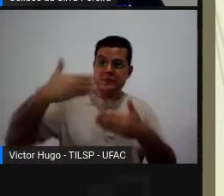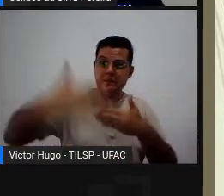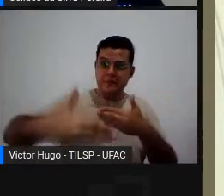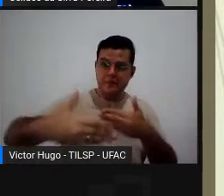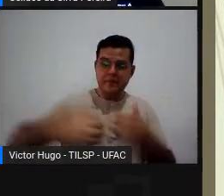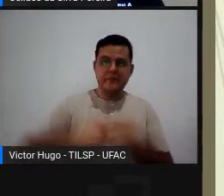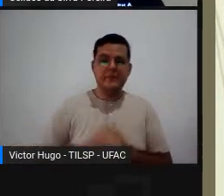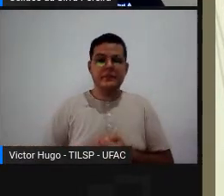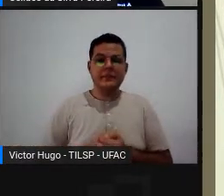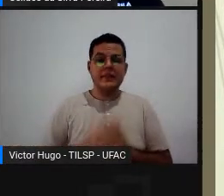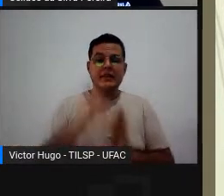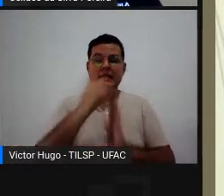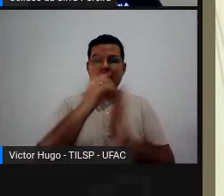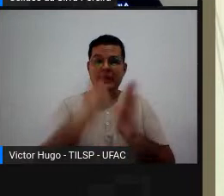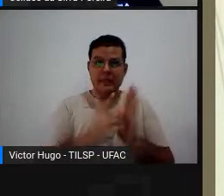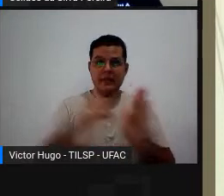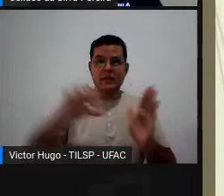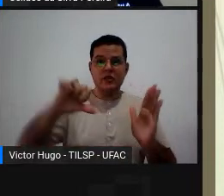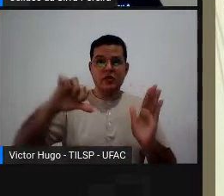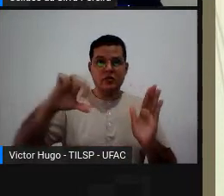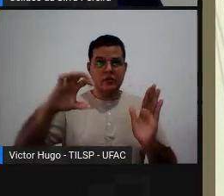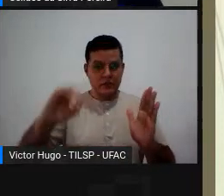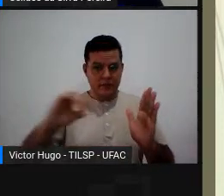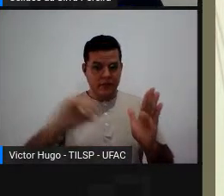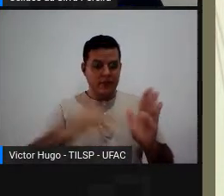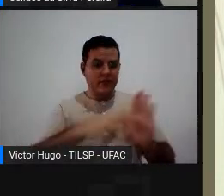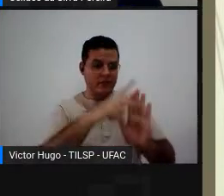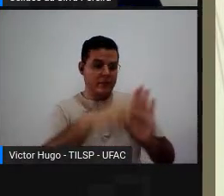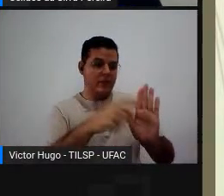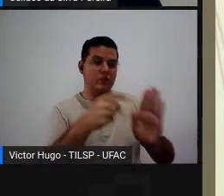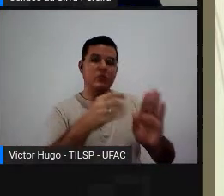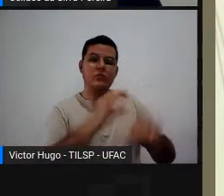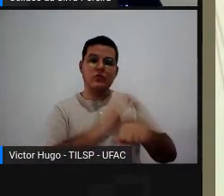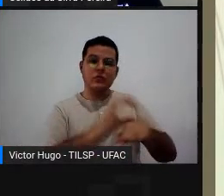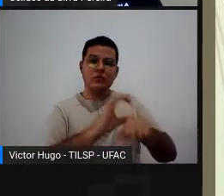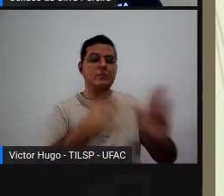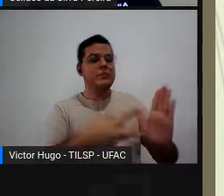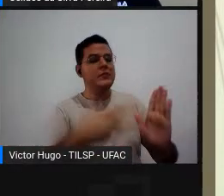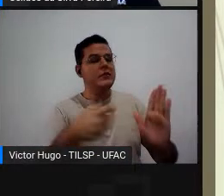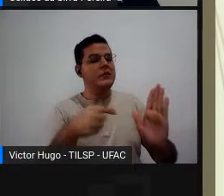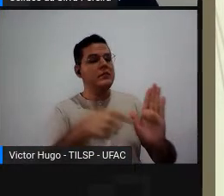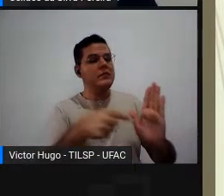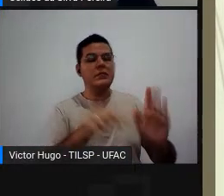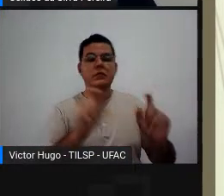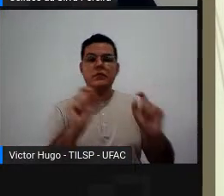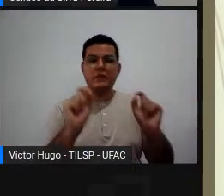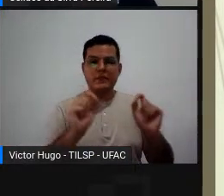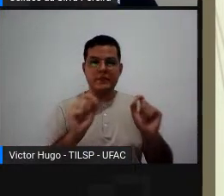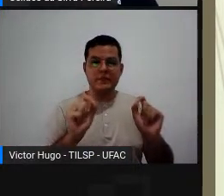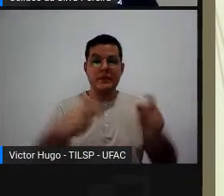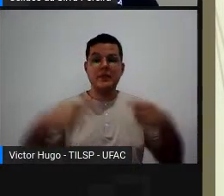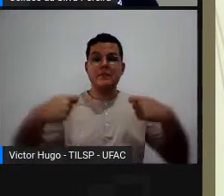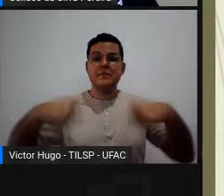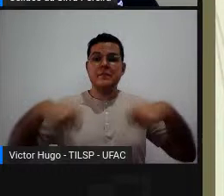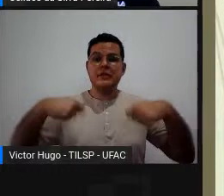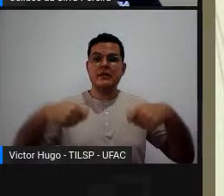nós vamos ver que há necessidade de se separar